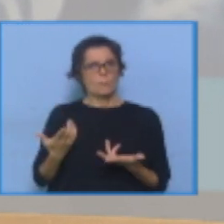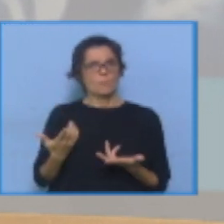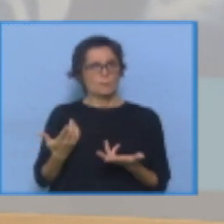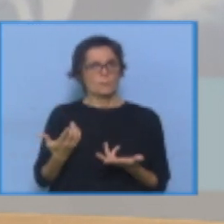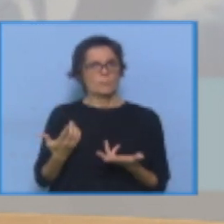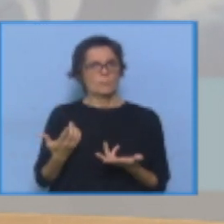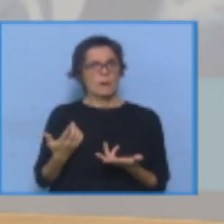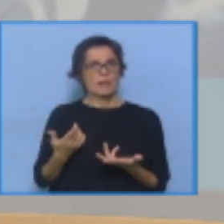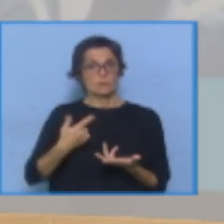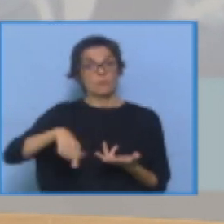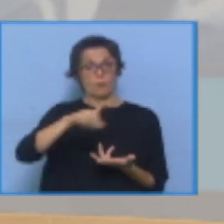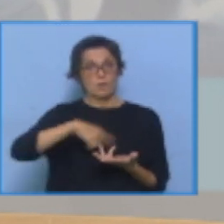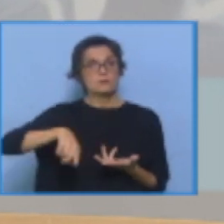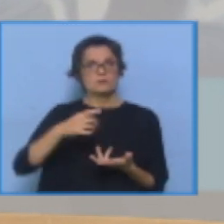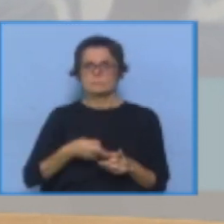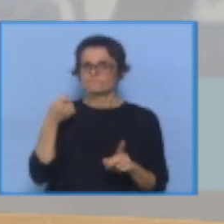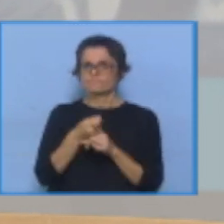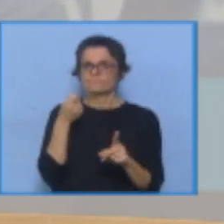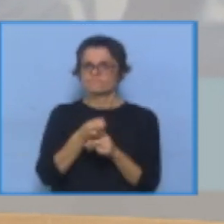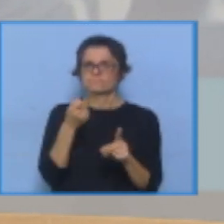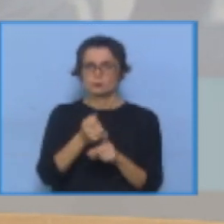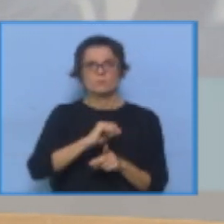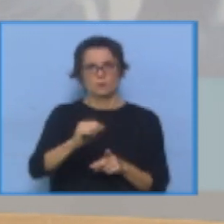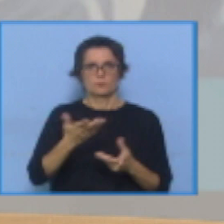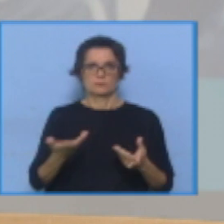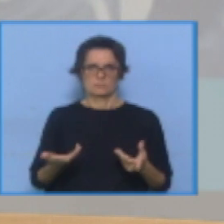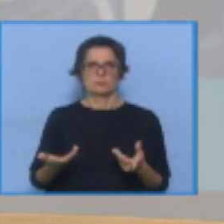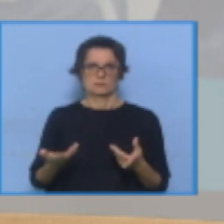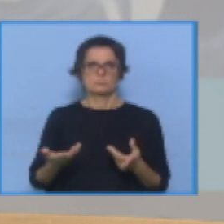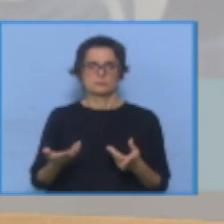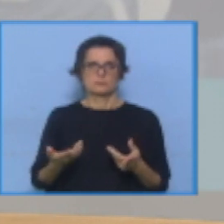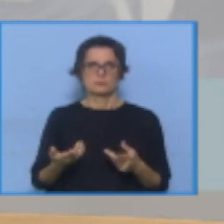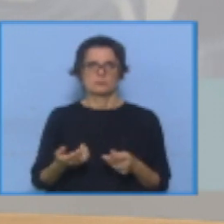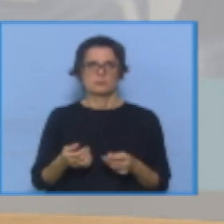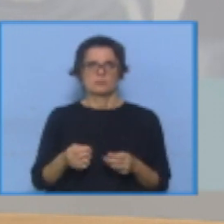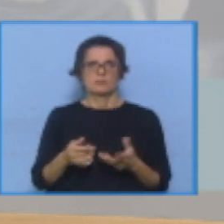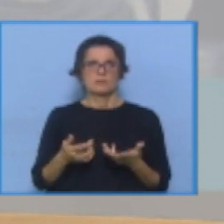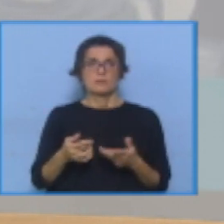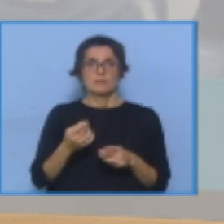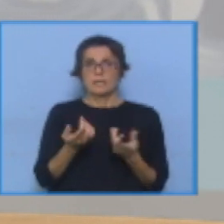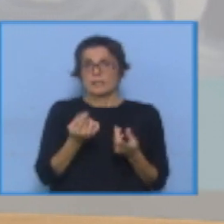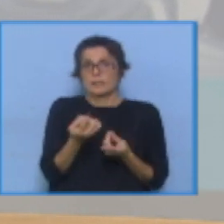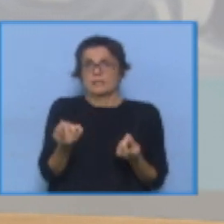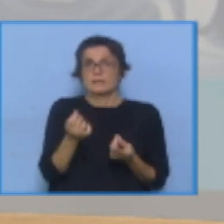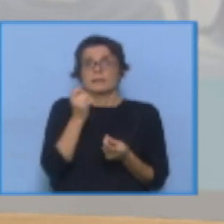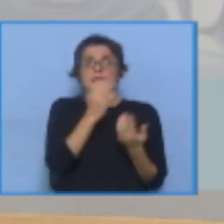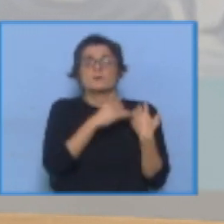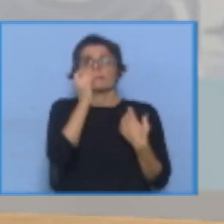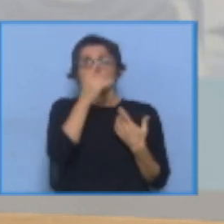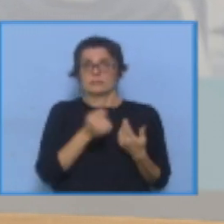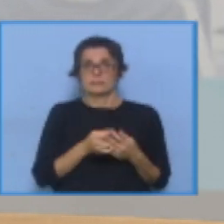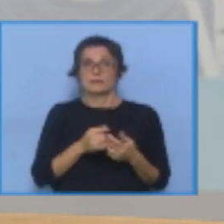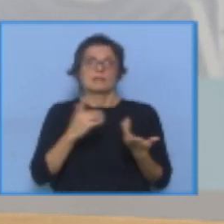para combater a pobreza, neste sentido, portanto, de violação dos direitos humanos. É uma responsabilidade dos poderes públicos, é